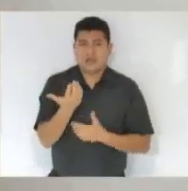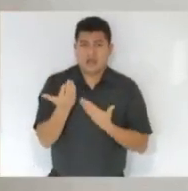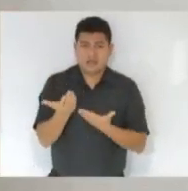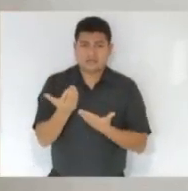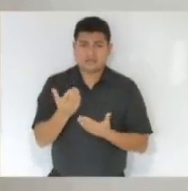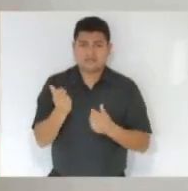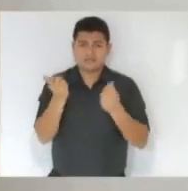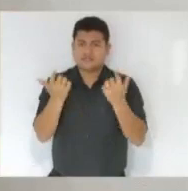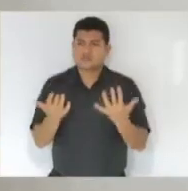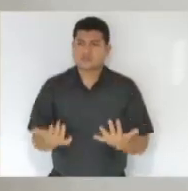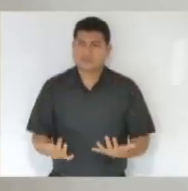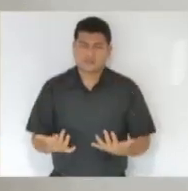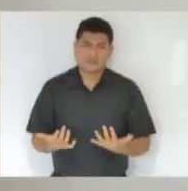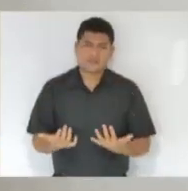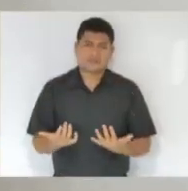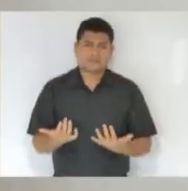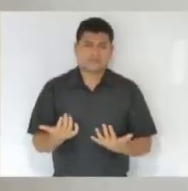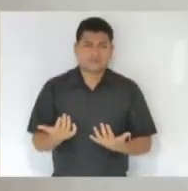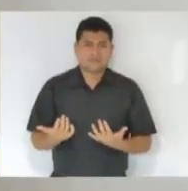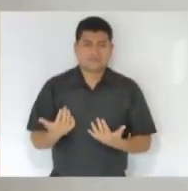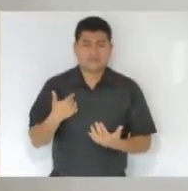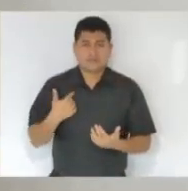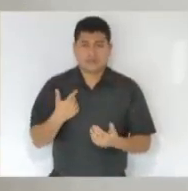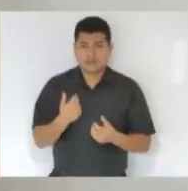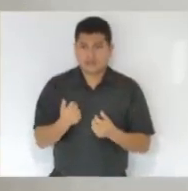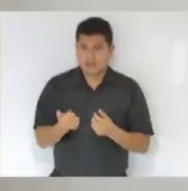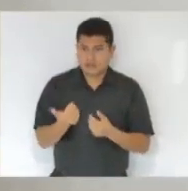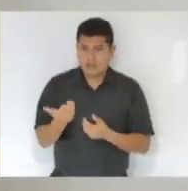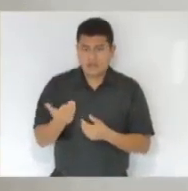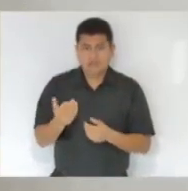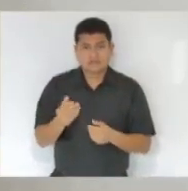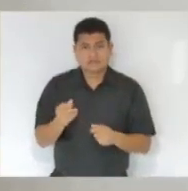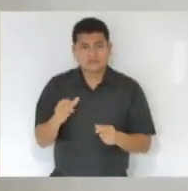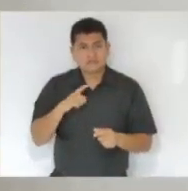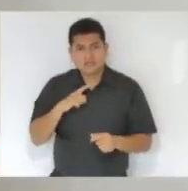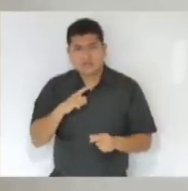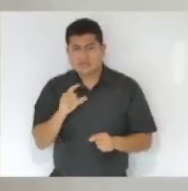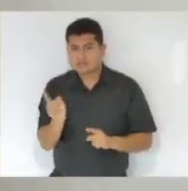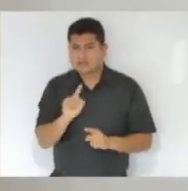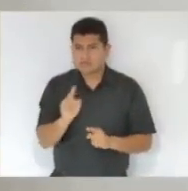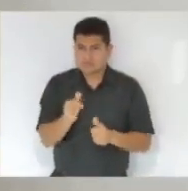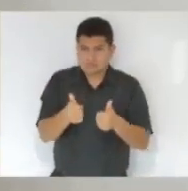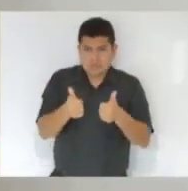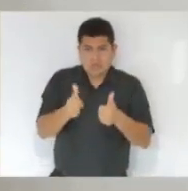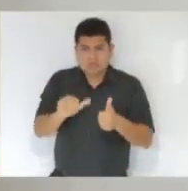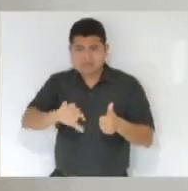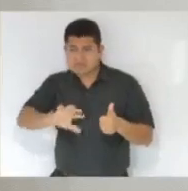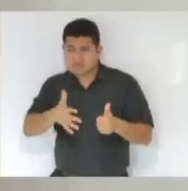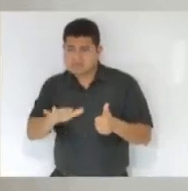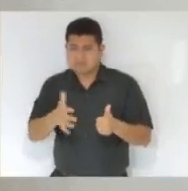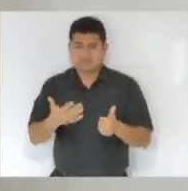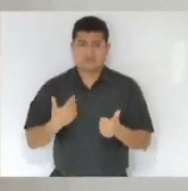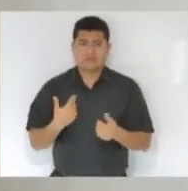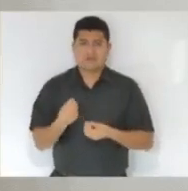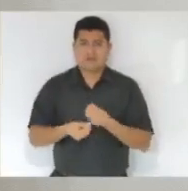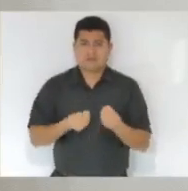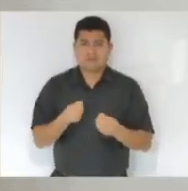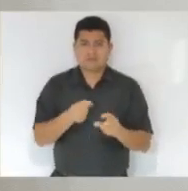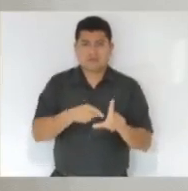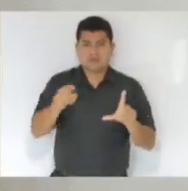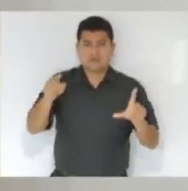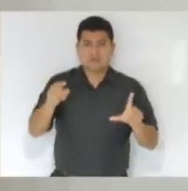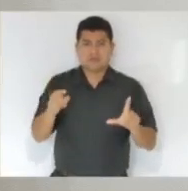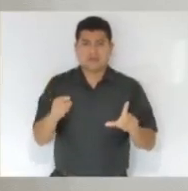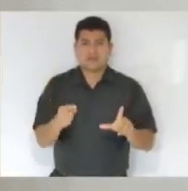bom indício de como o Brasil está em relação a isso. E é curioso que esse índice, ele mede justamente a